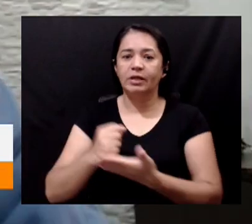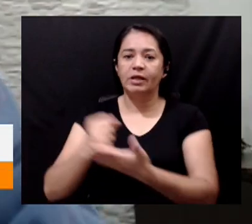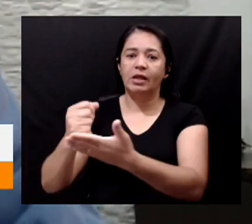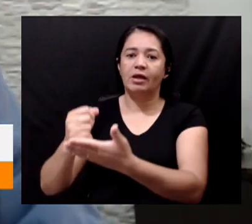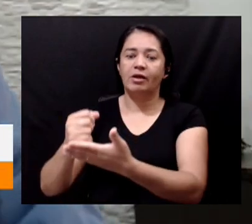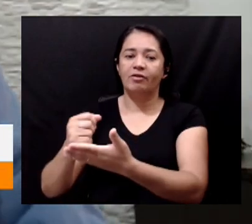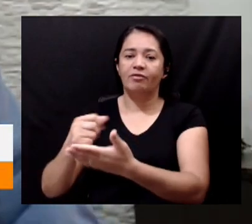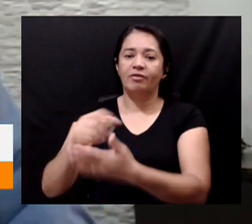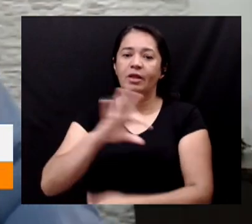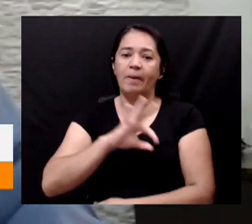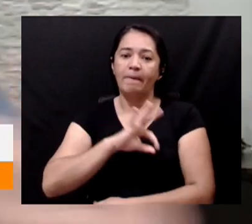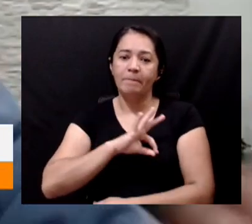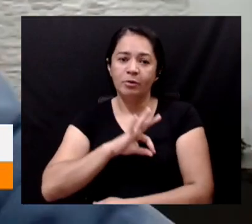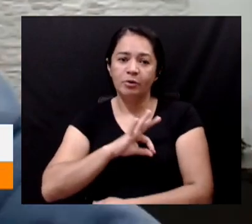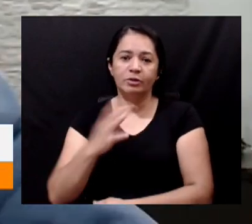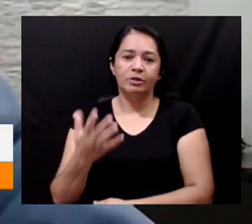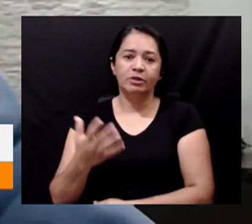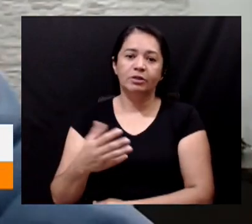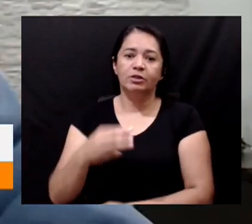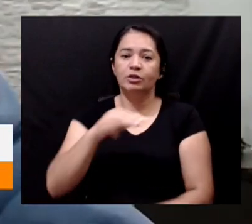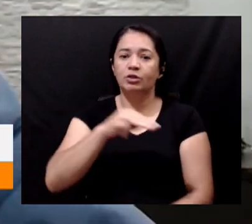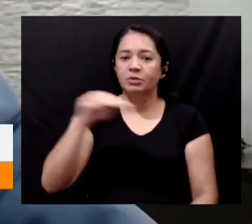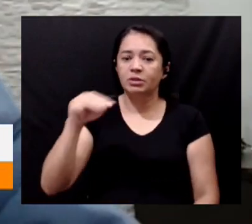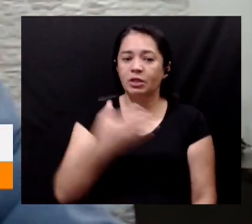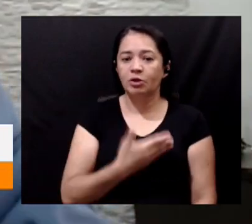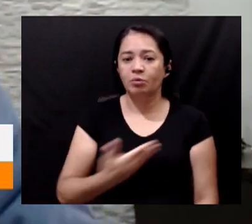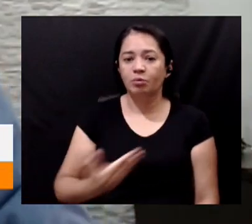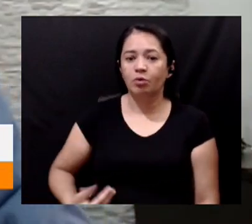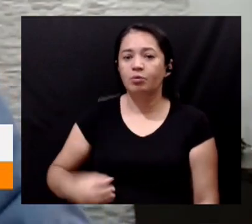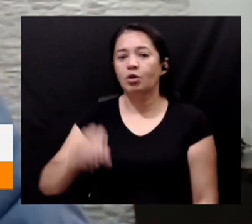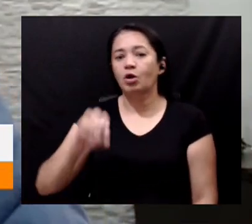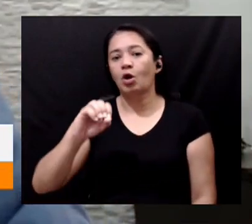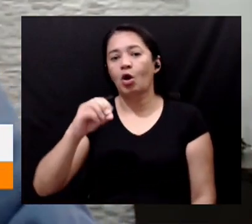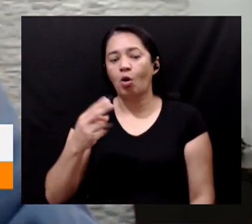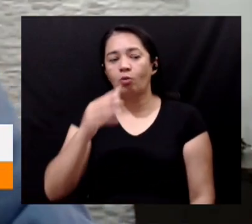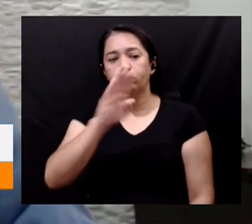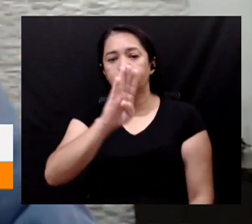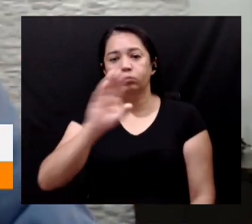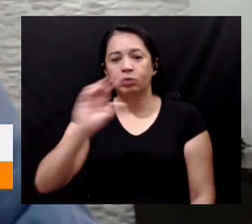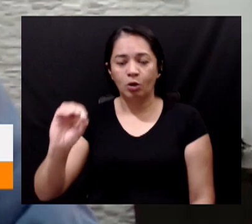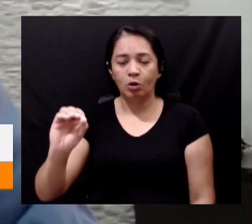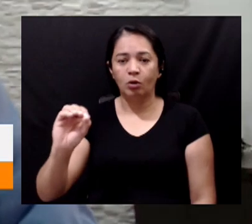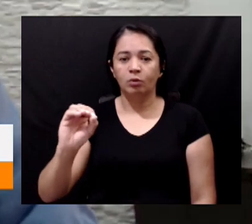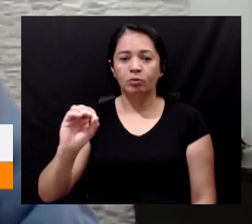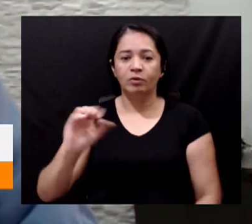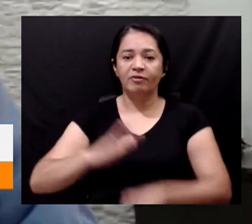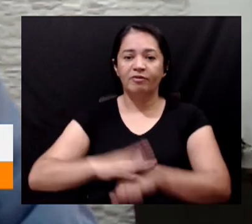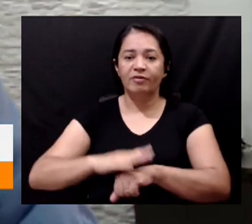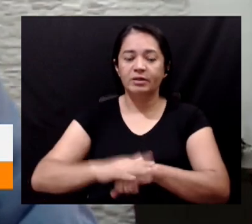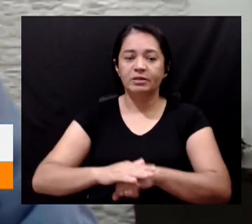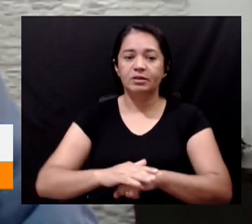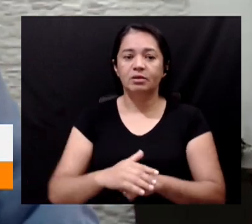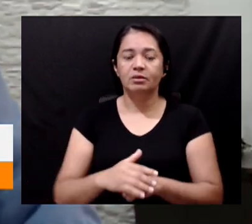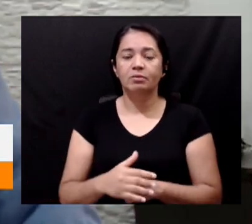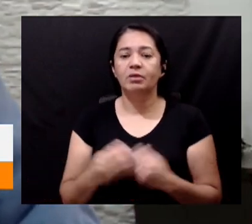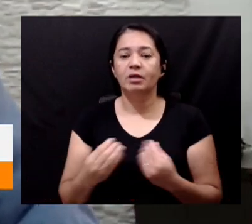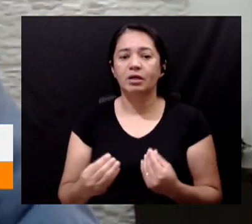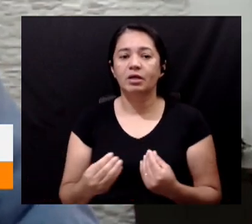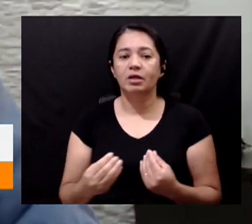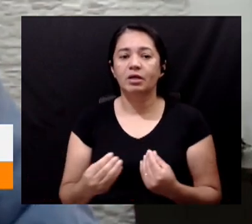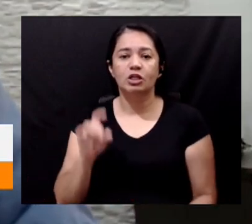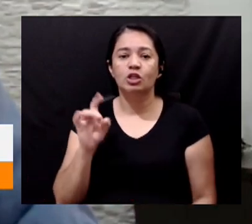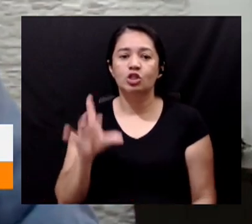denúncia ou no Ministério Público ou registrar um boletim de ocorrência, justamente para que não seja restrito somente à